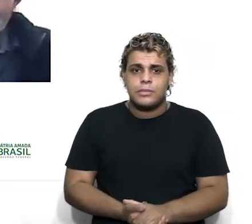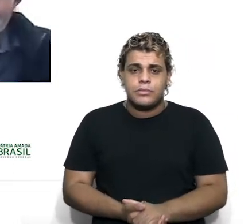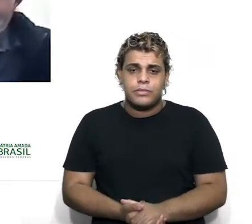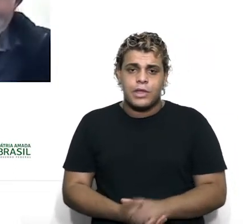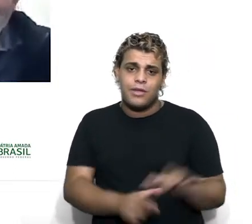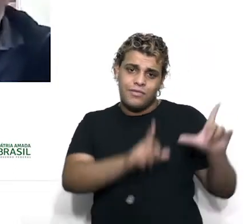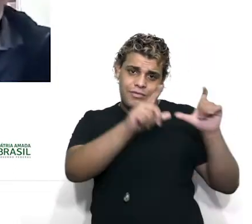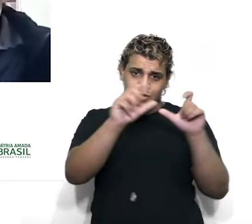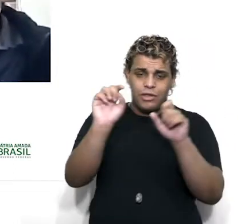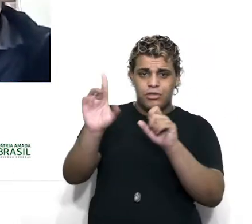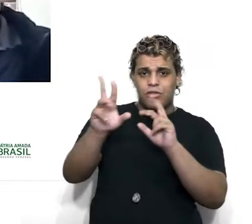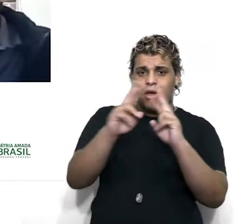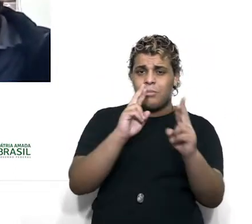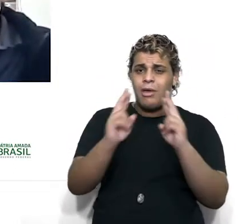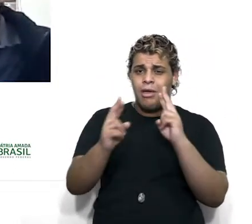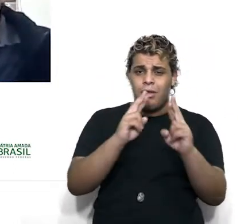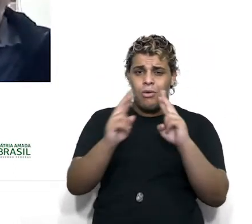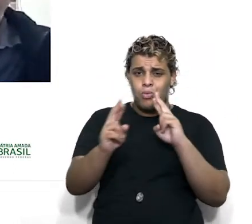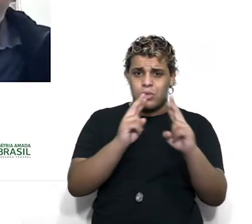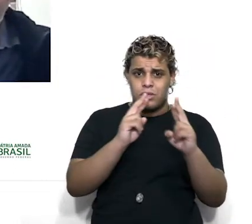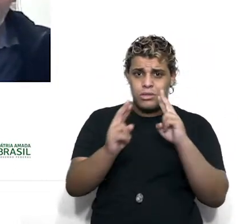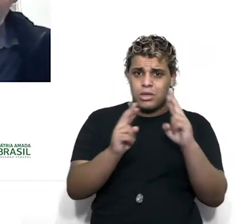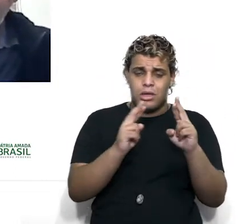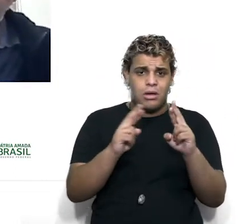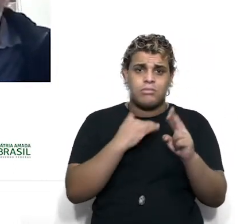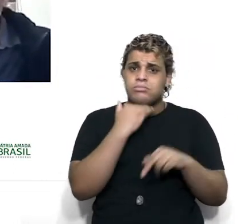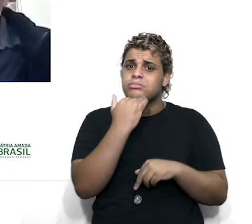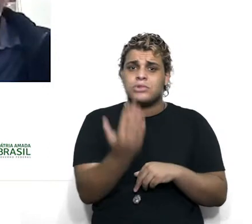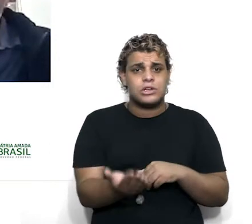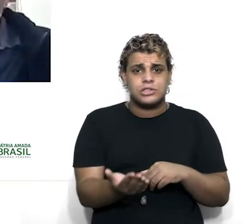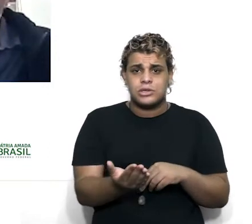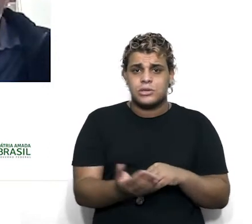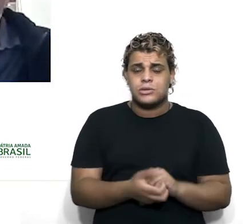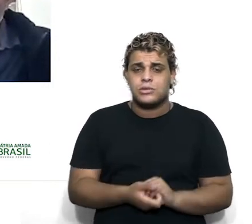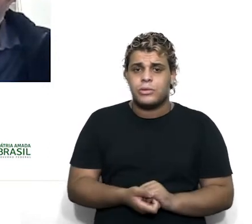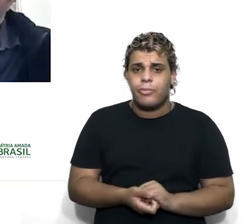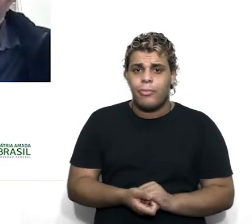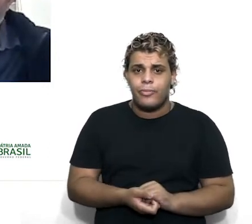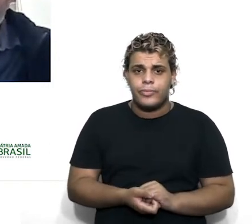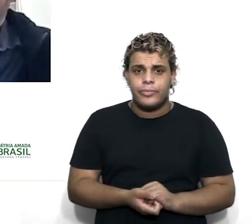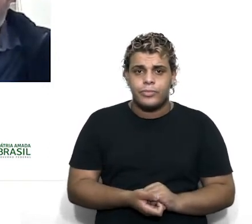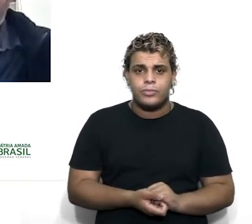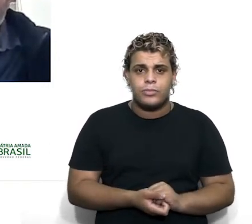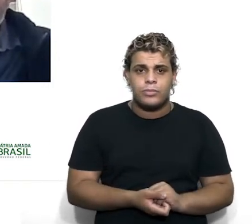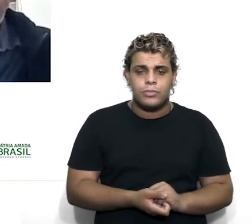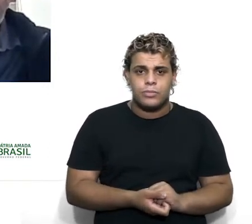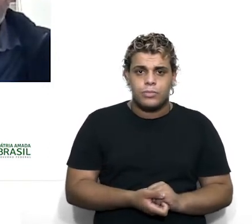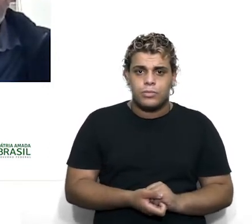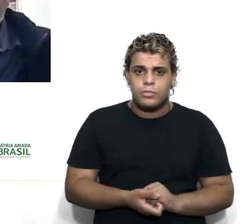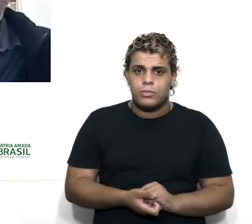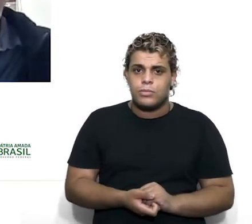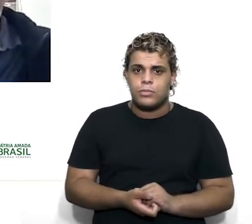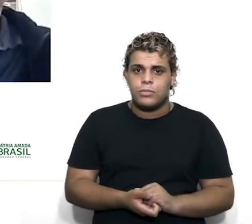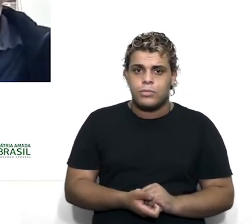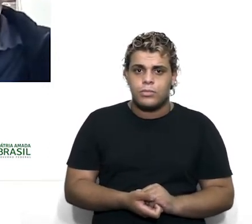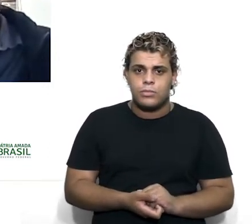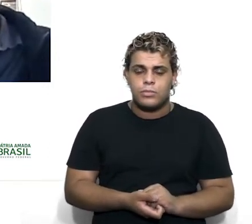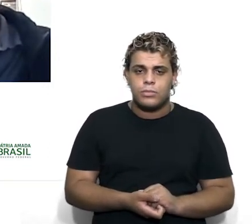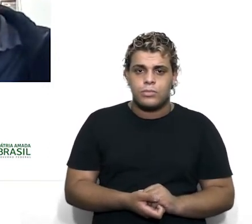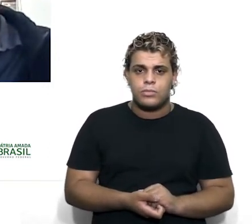Se eu ir de avião para fazer uma reunião, parece em 2020, em janeiro de